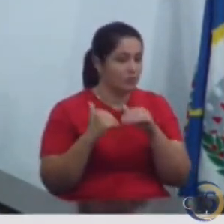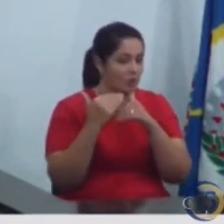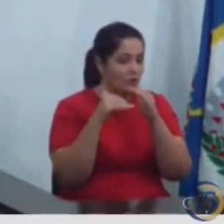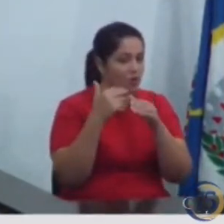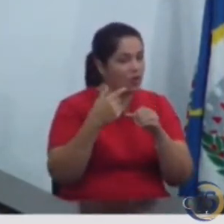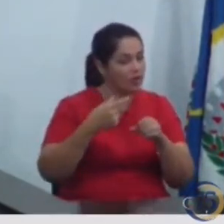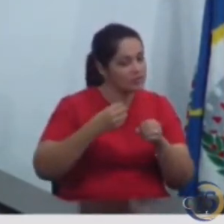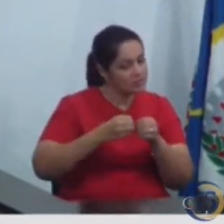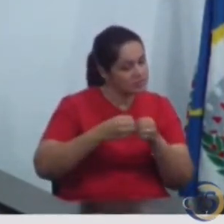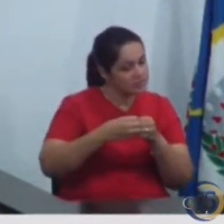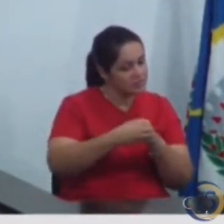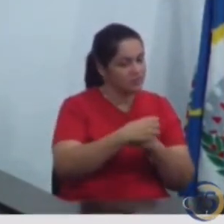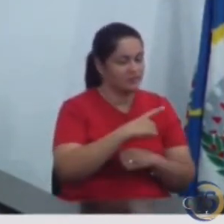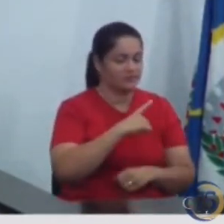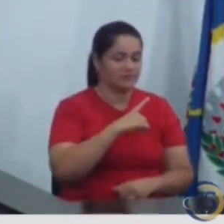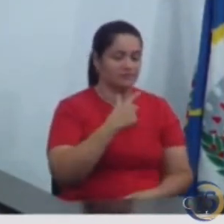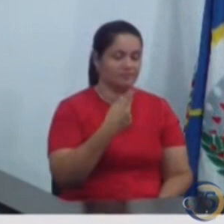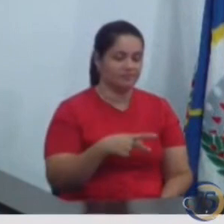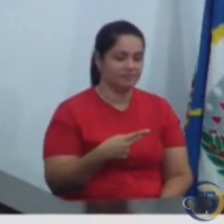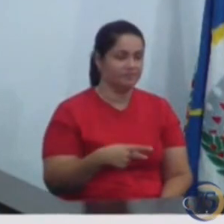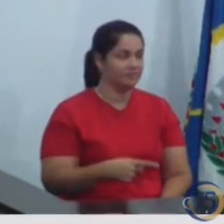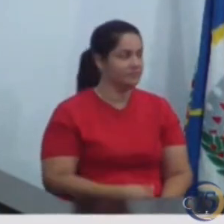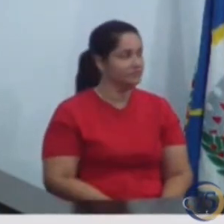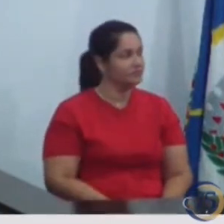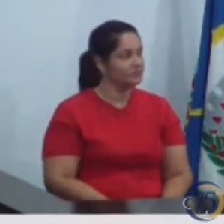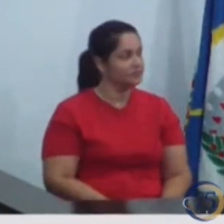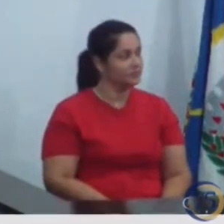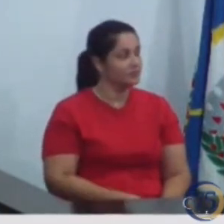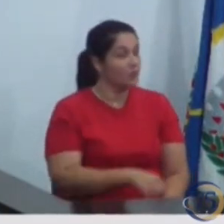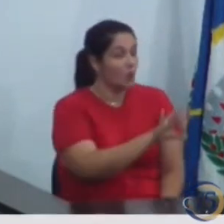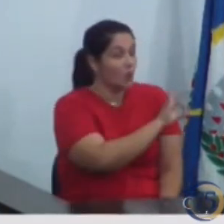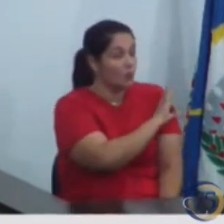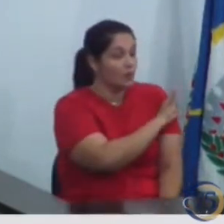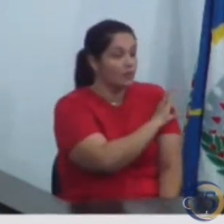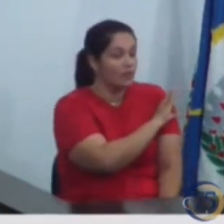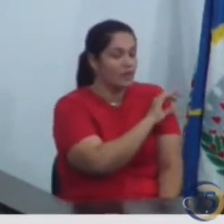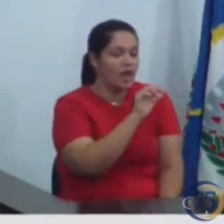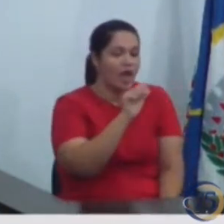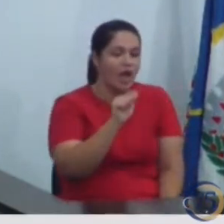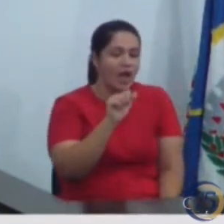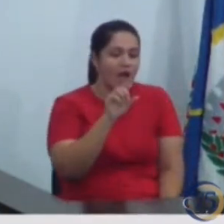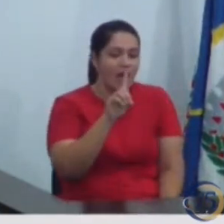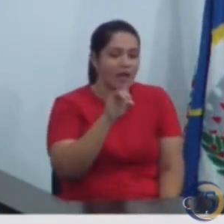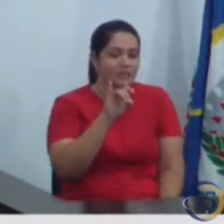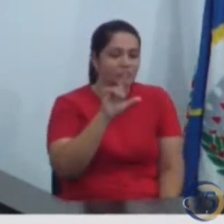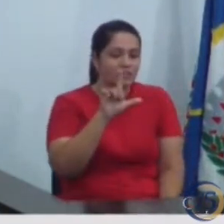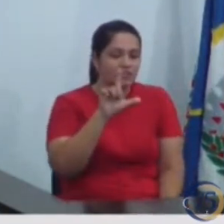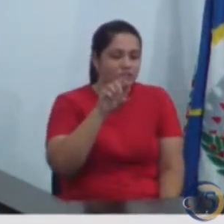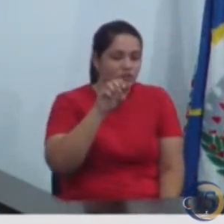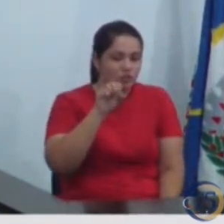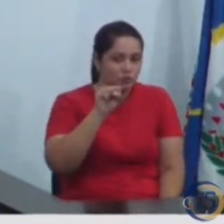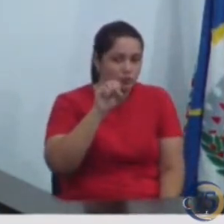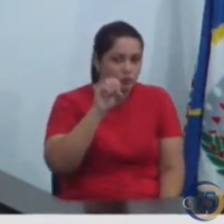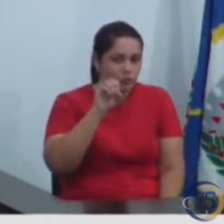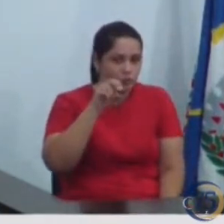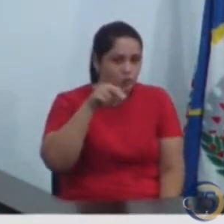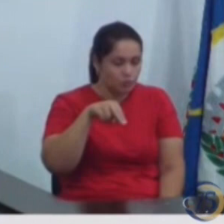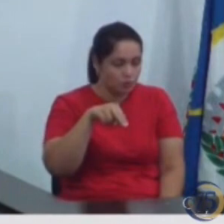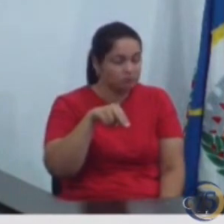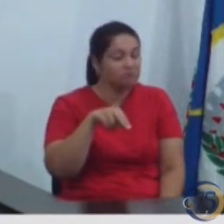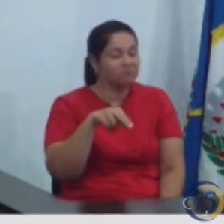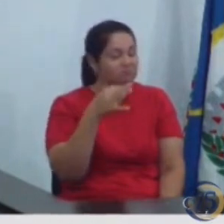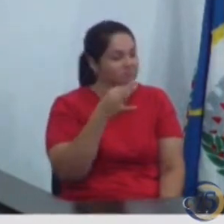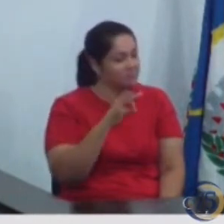a pessoa do Adilson segura Prefeito Municipal do seu vice manezinho também